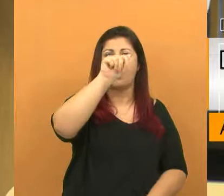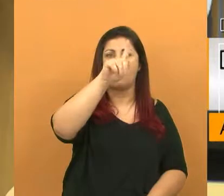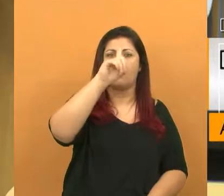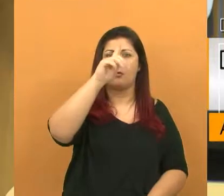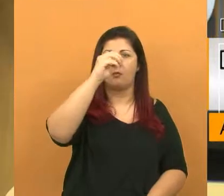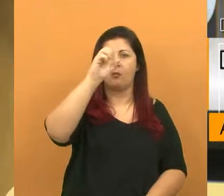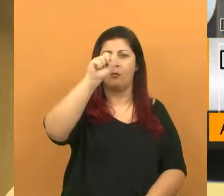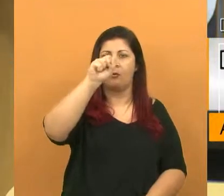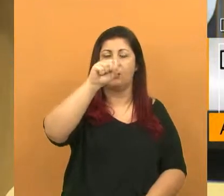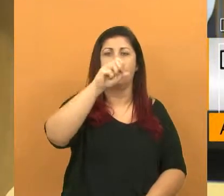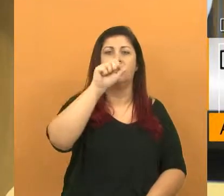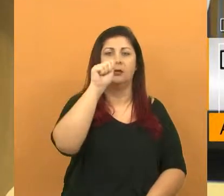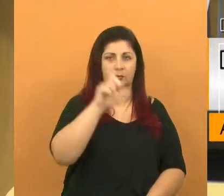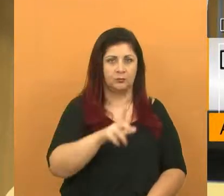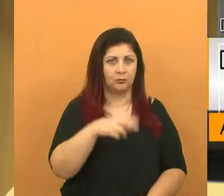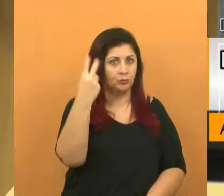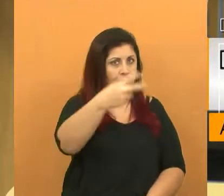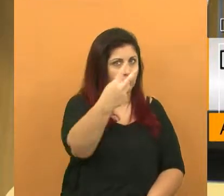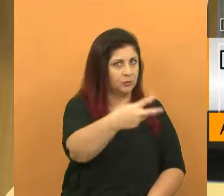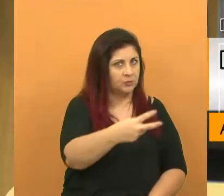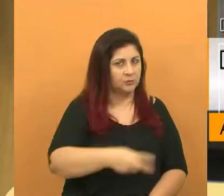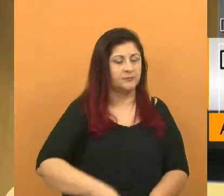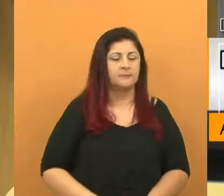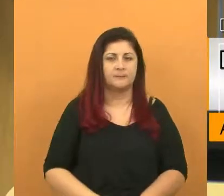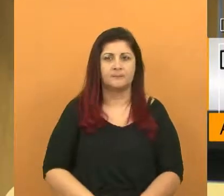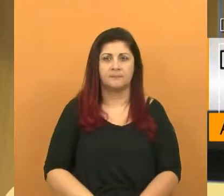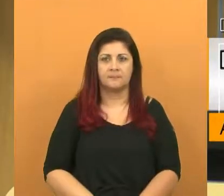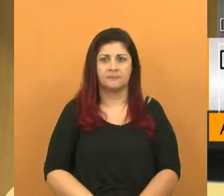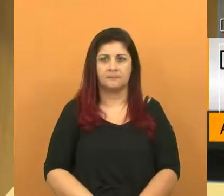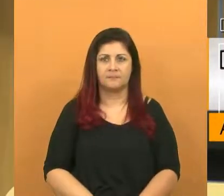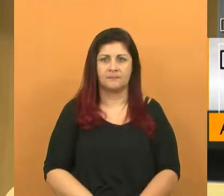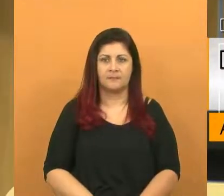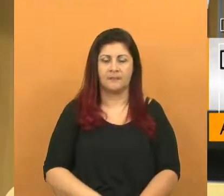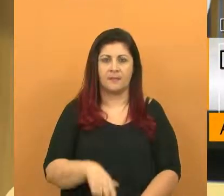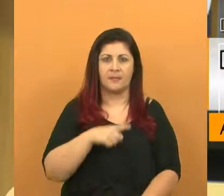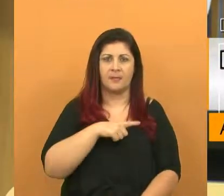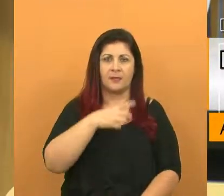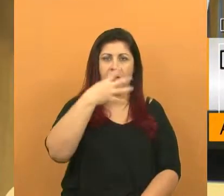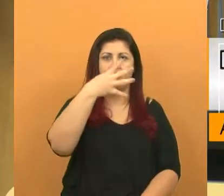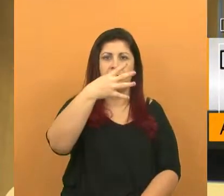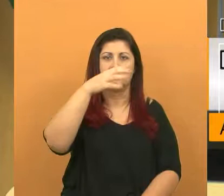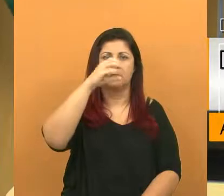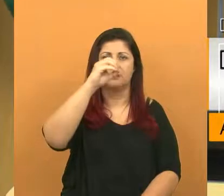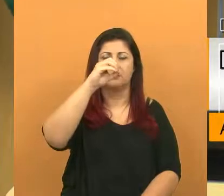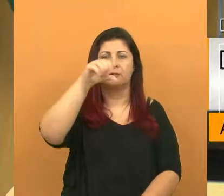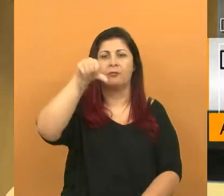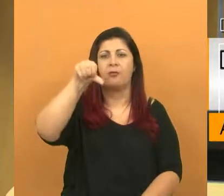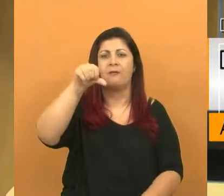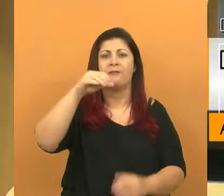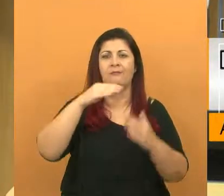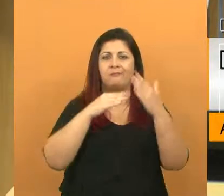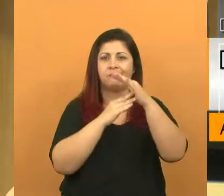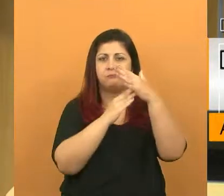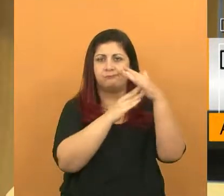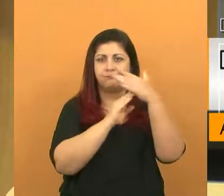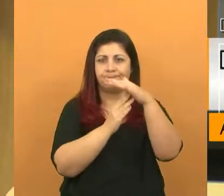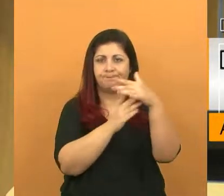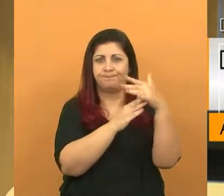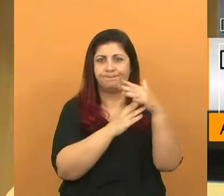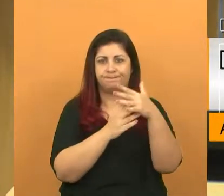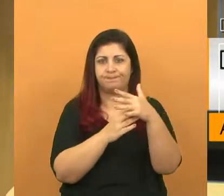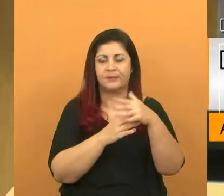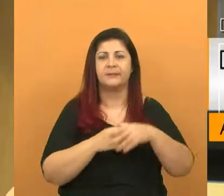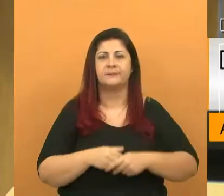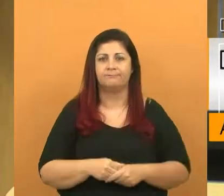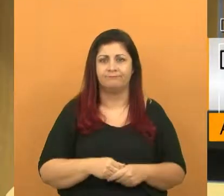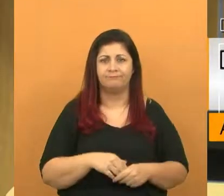já têm na mais detêm 409 o barraco mas quem está mudando dentro dos barcos são